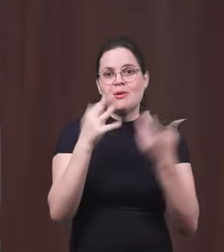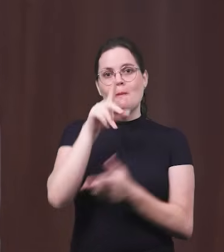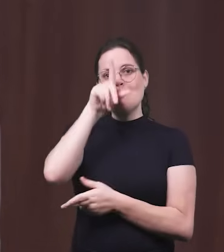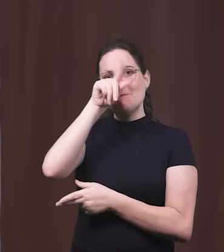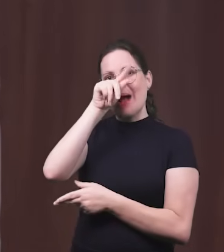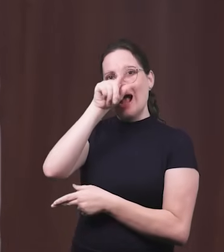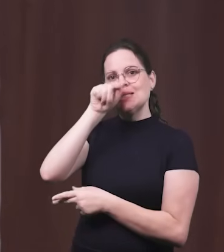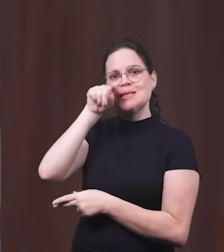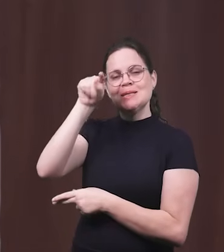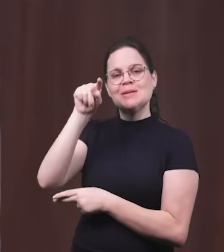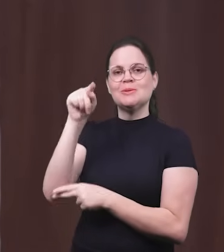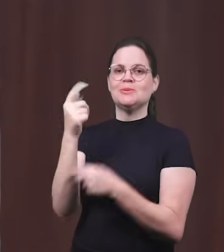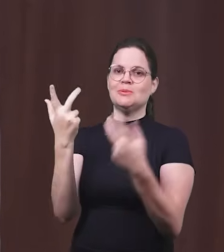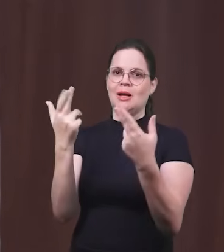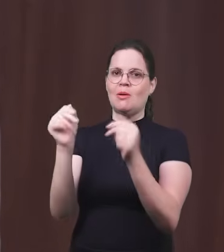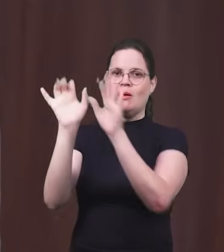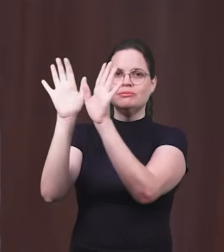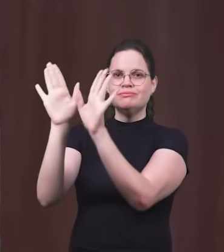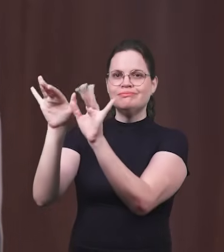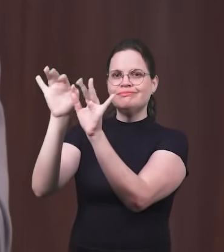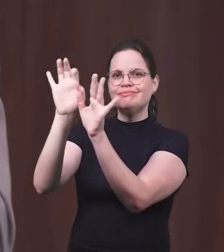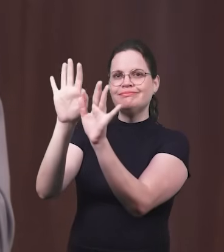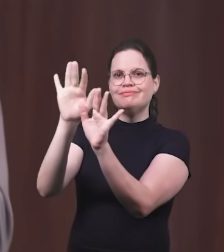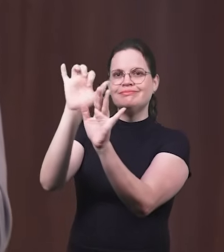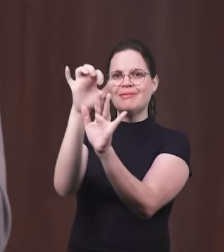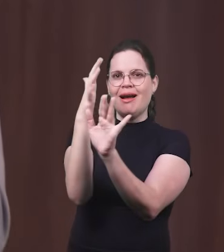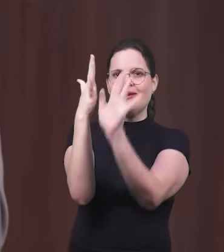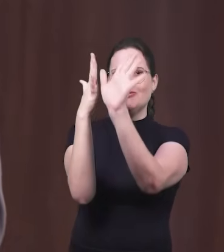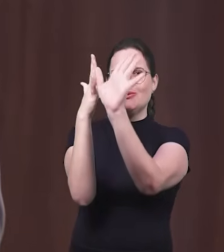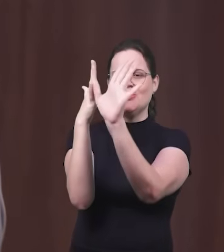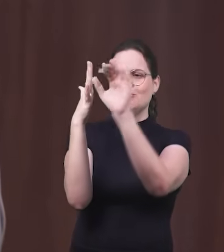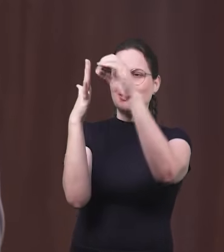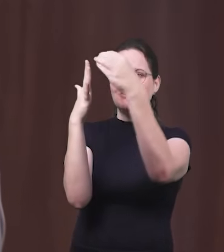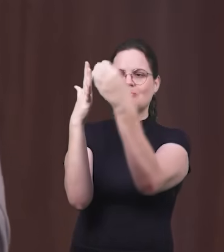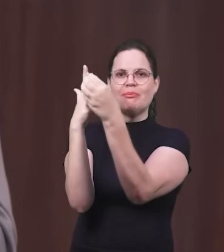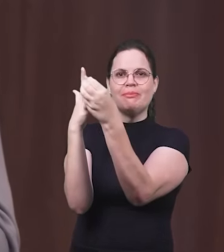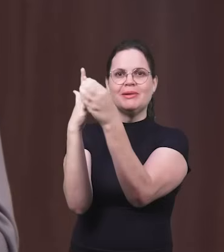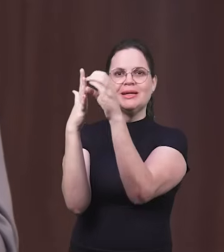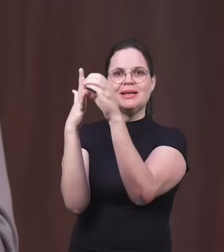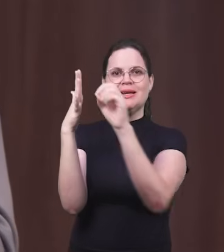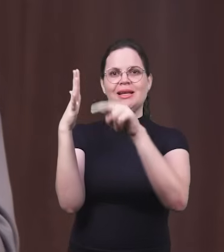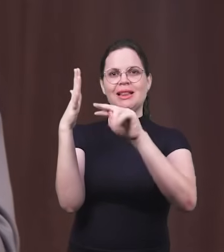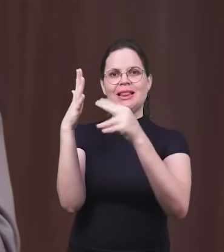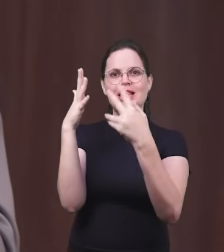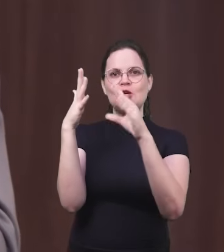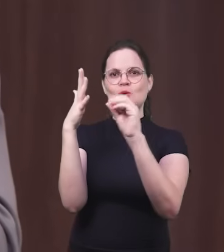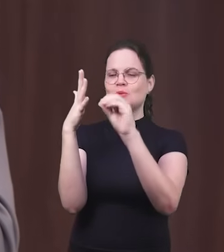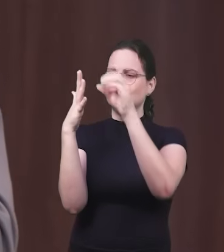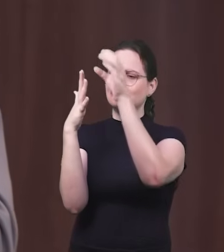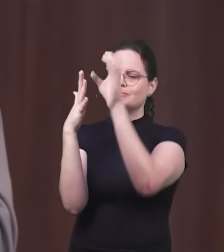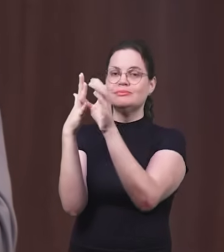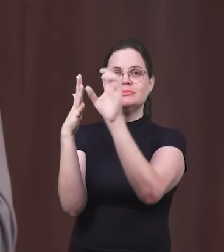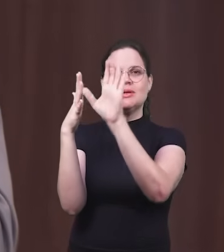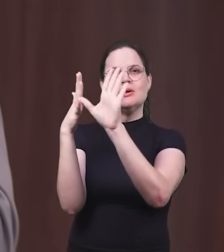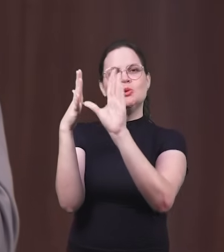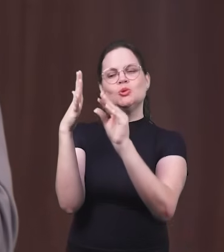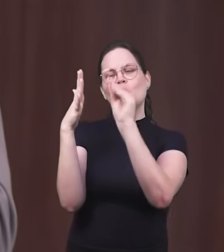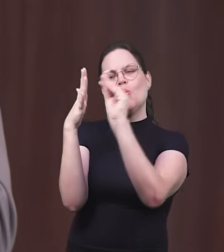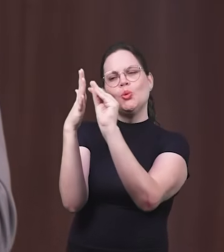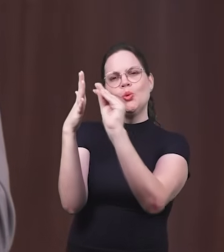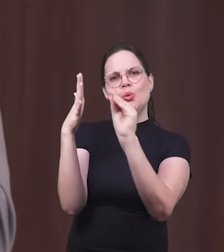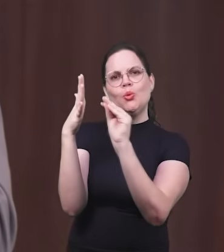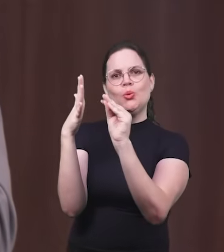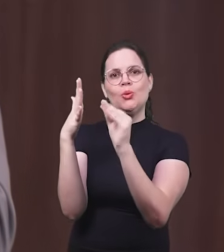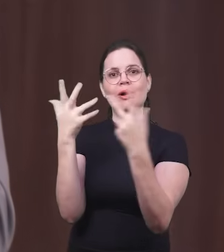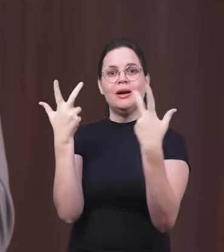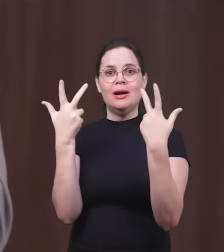E quando nós ouvimos uma expressão como essa, eu acho que vem ao entendimento de todos nós, o lar ser um ninho de amor está